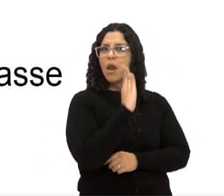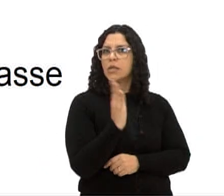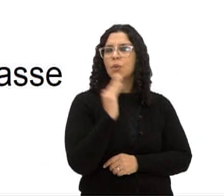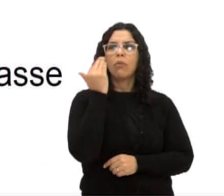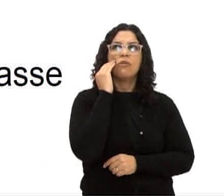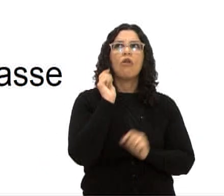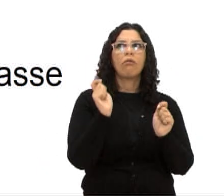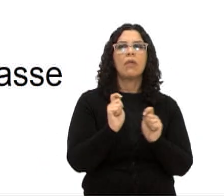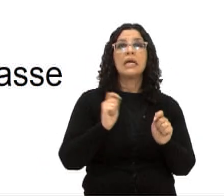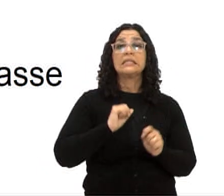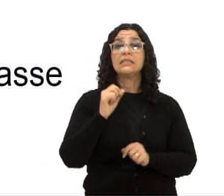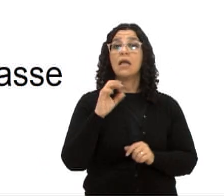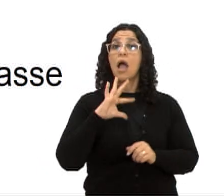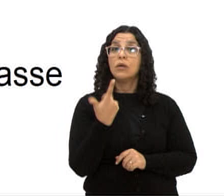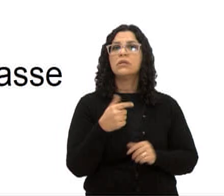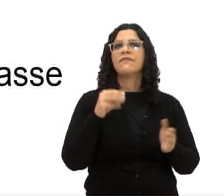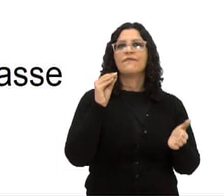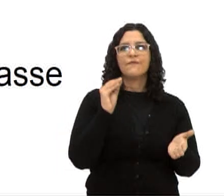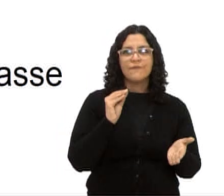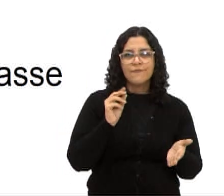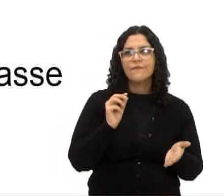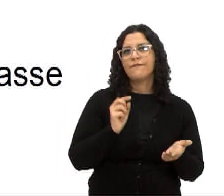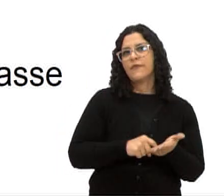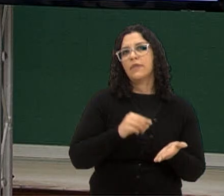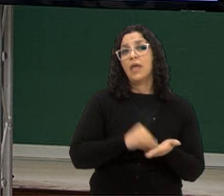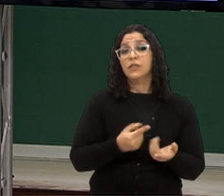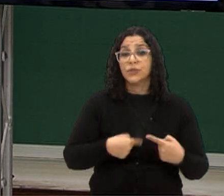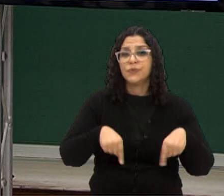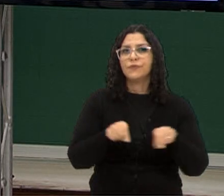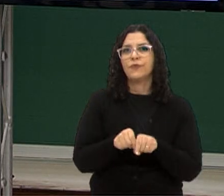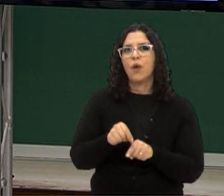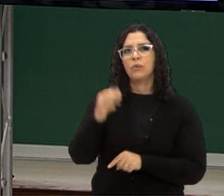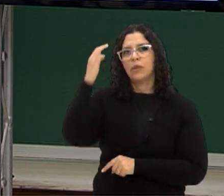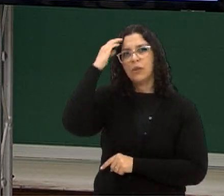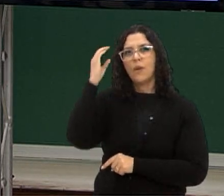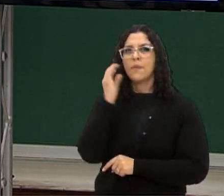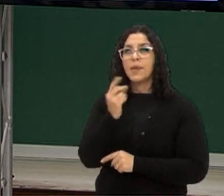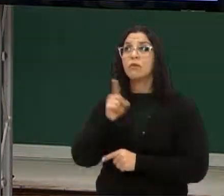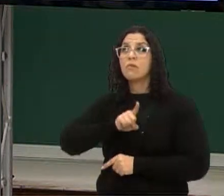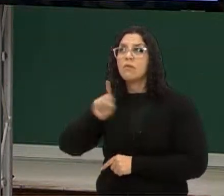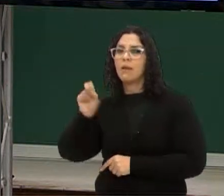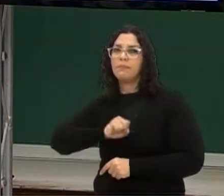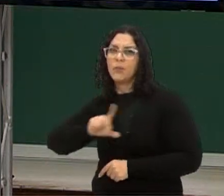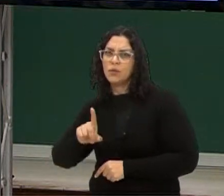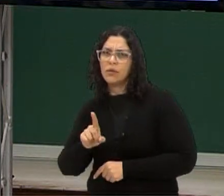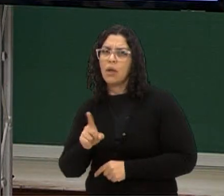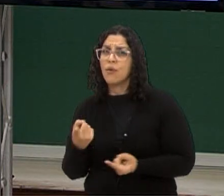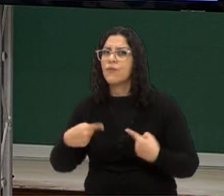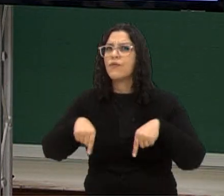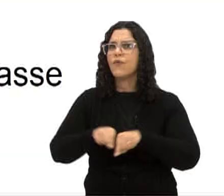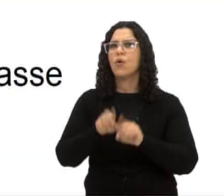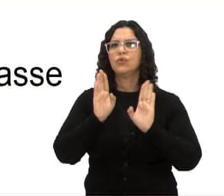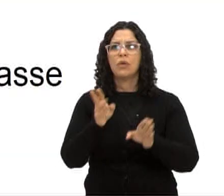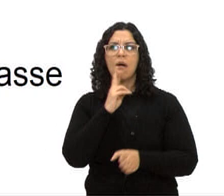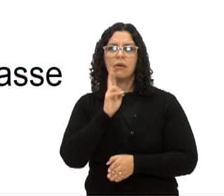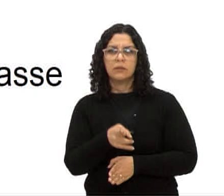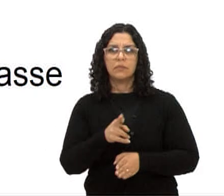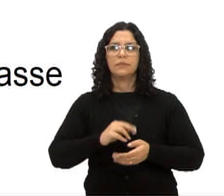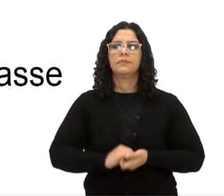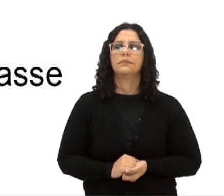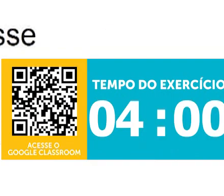possível caso Dom Pedro retornasse a Portugal? Vocês vão ter um tempinho para responder e nós já voltamos.